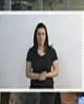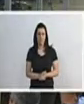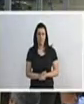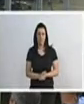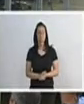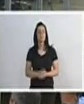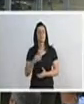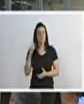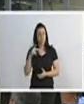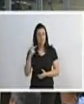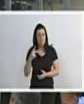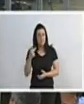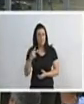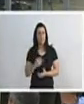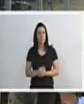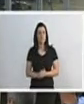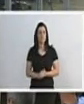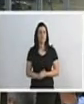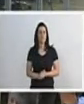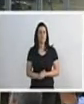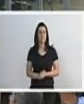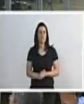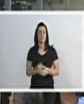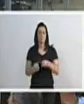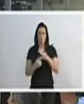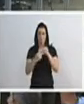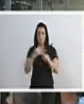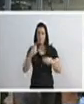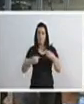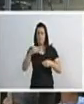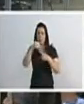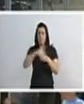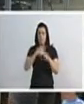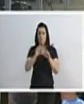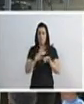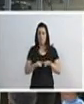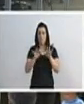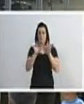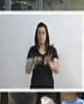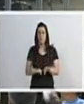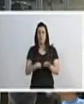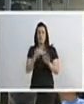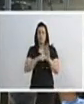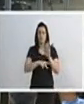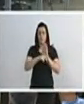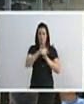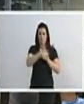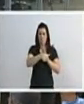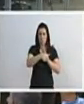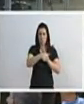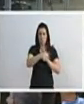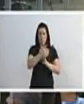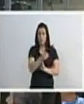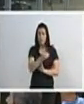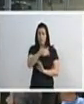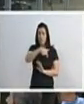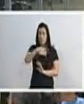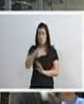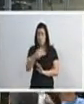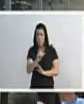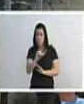Senhores vereadores, em única discussão e votação, a redação final do projeto de lei 6.710,